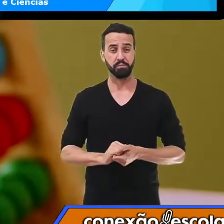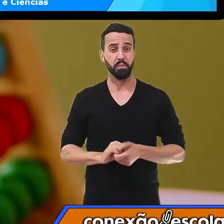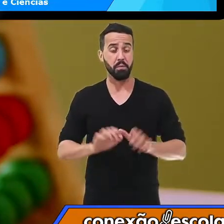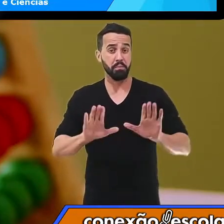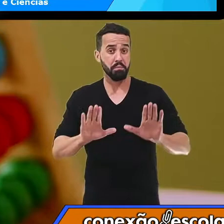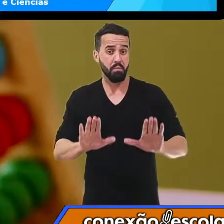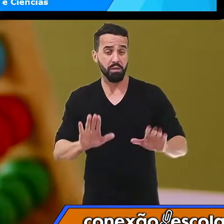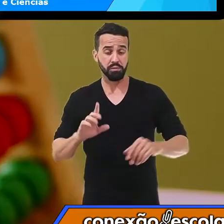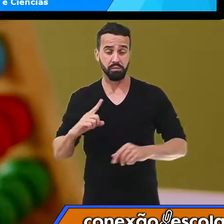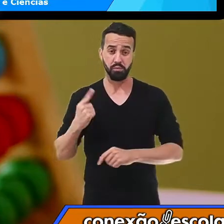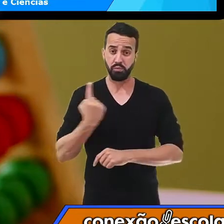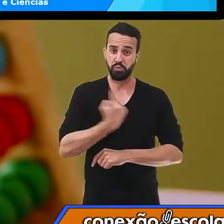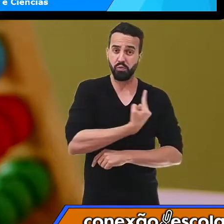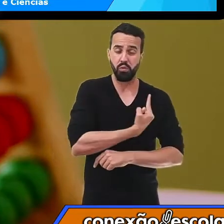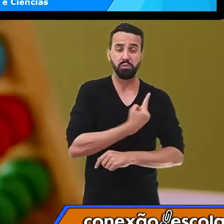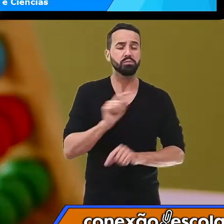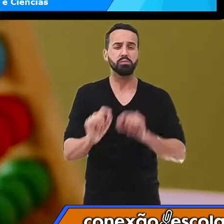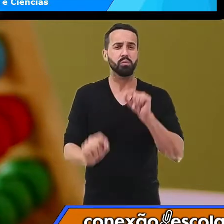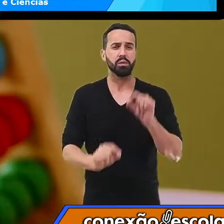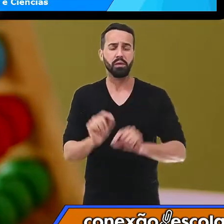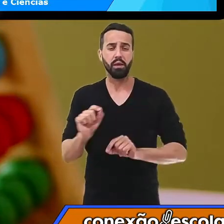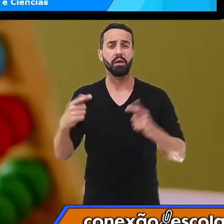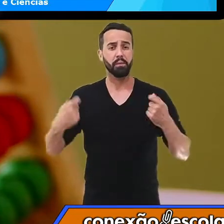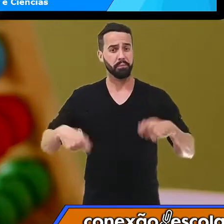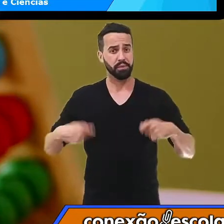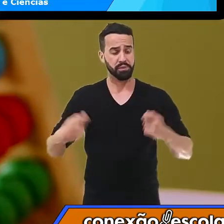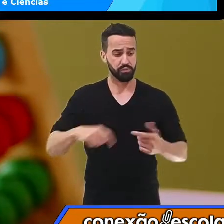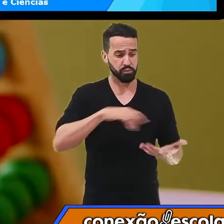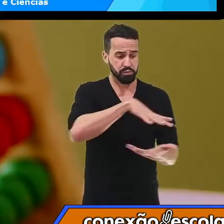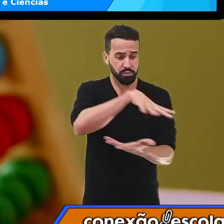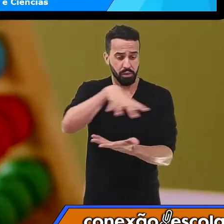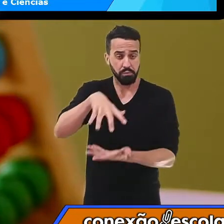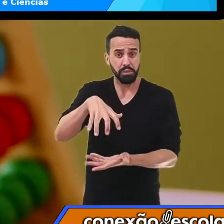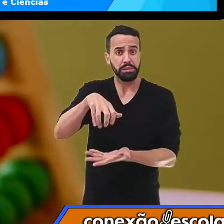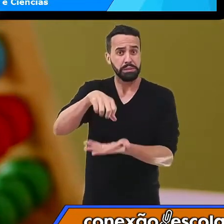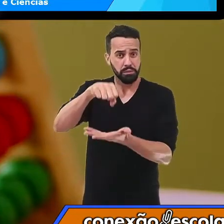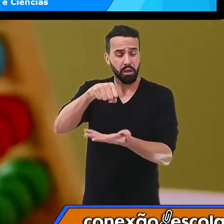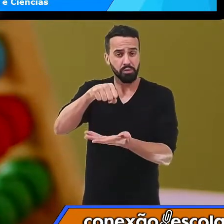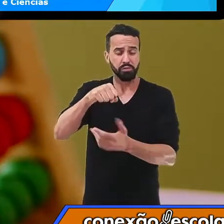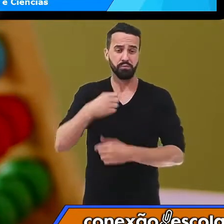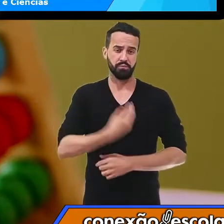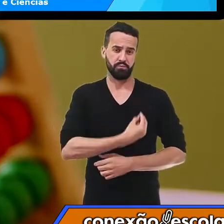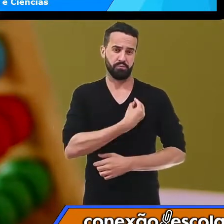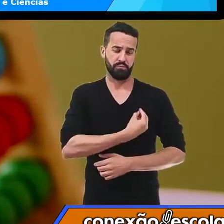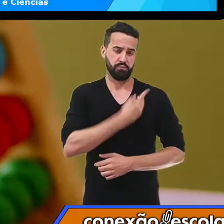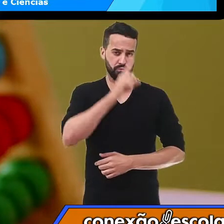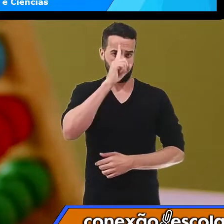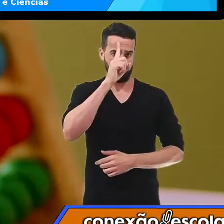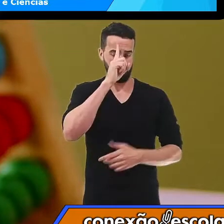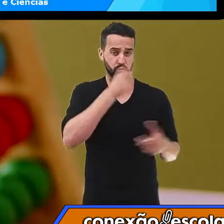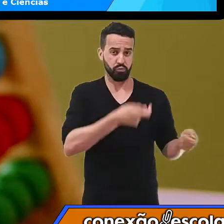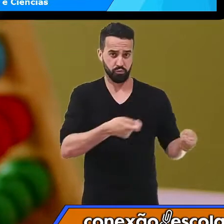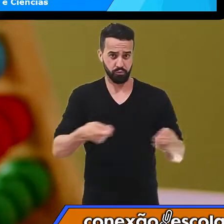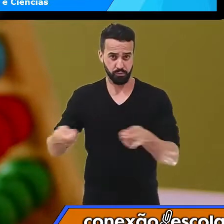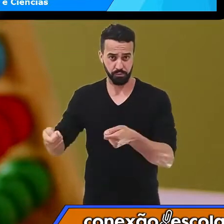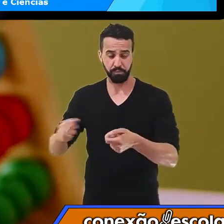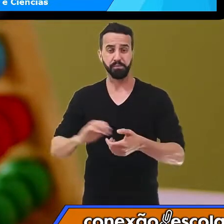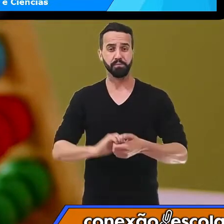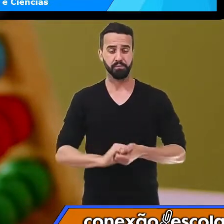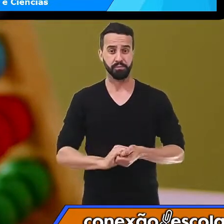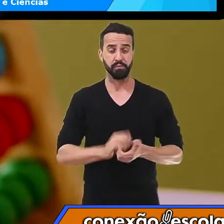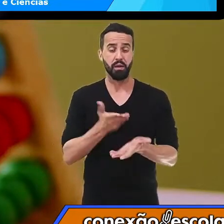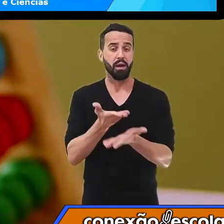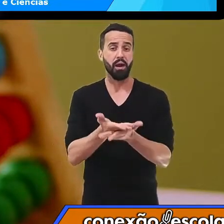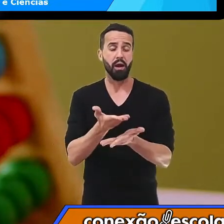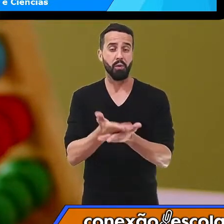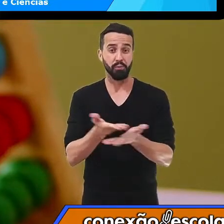conseguimos associar a prática da sustentabilidade ao nosso cotidiano. Na aula de hoje, veremos como,